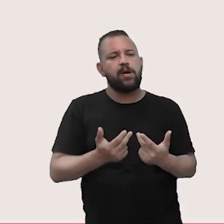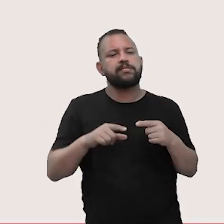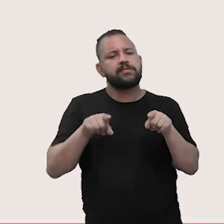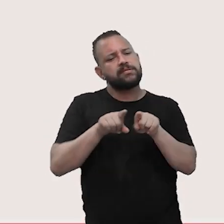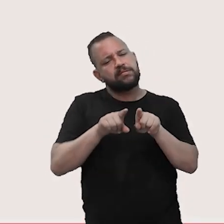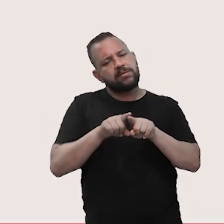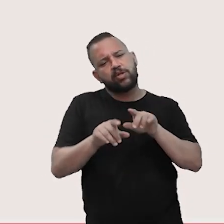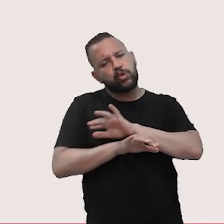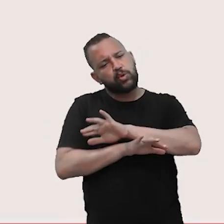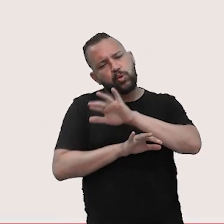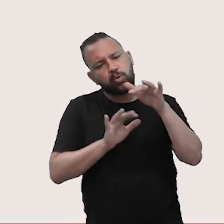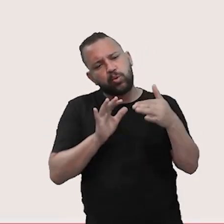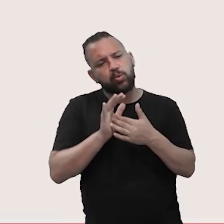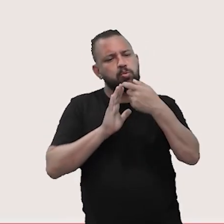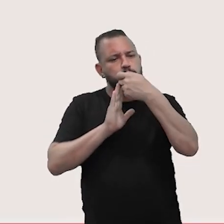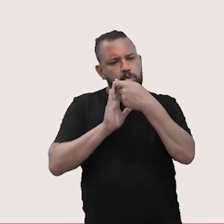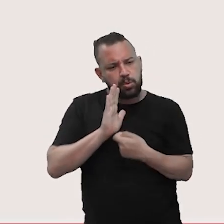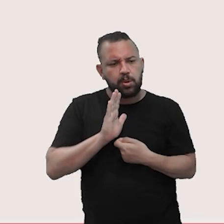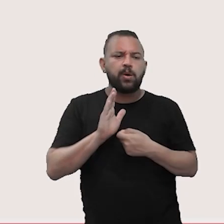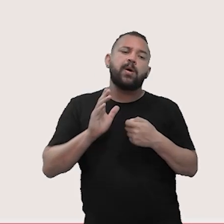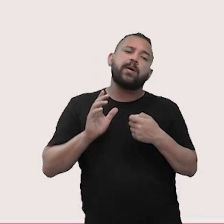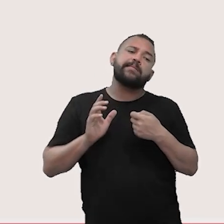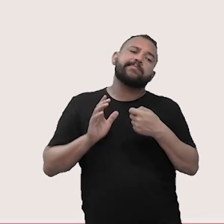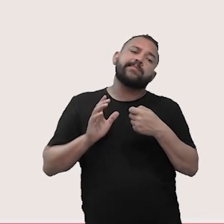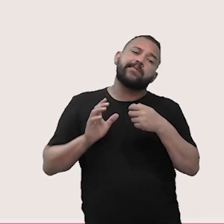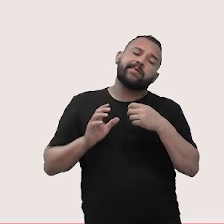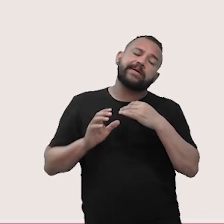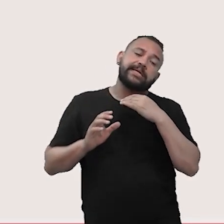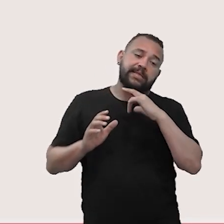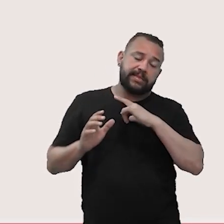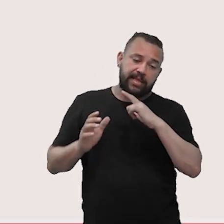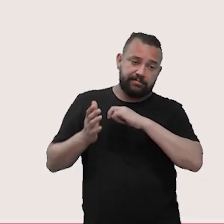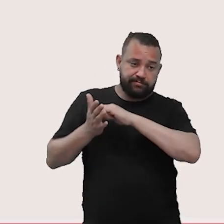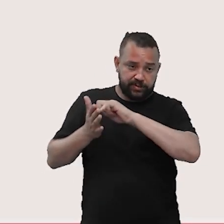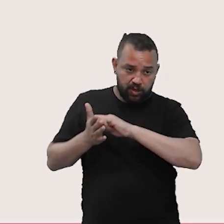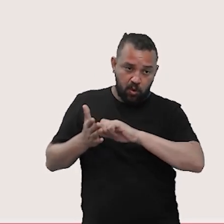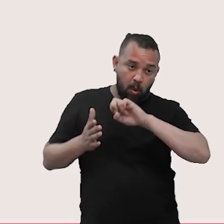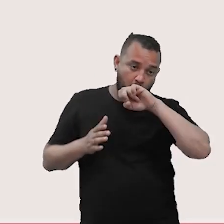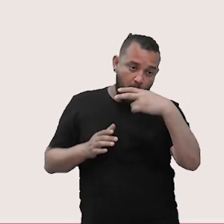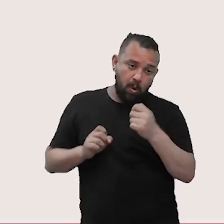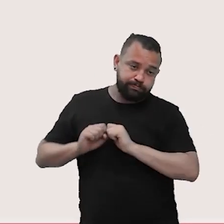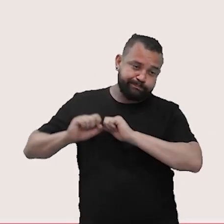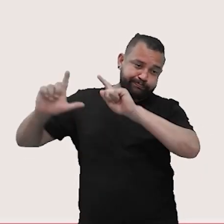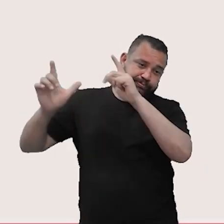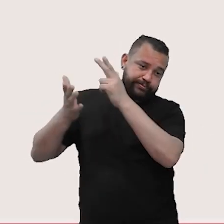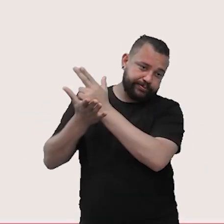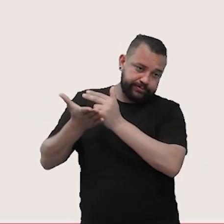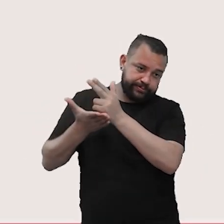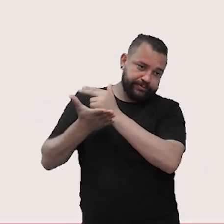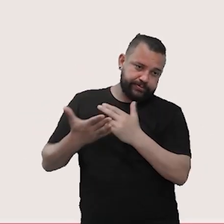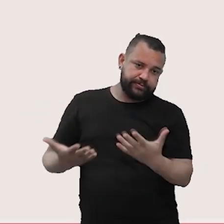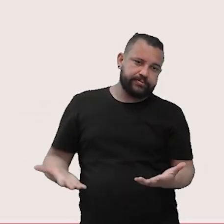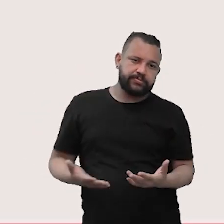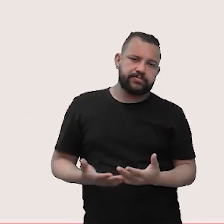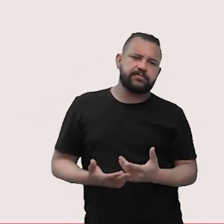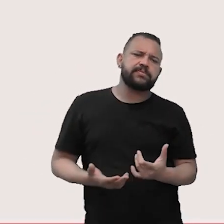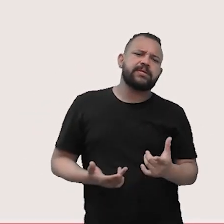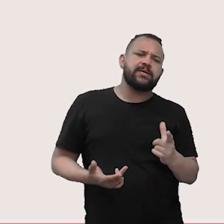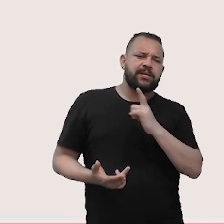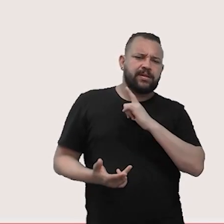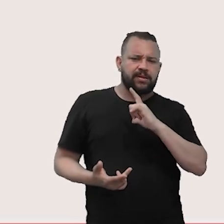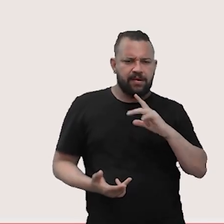textos verbais, sejam textos não verbais. Então ele diz o seguinte, dá uma olhada aí. Houve uma valorização da imagem